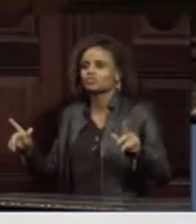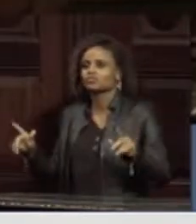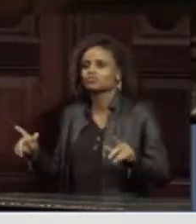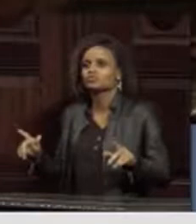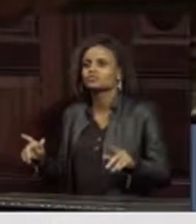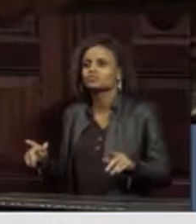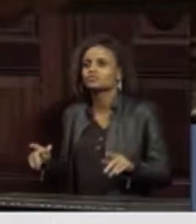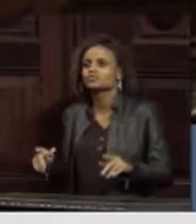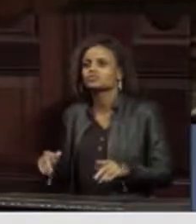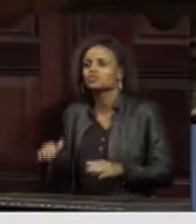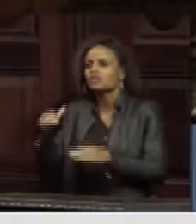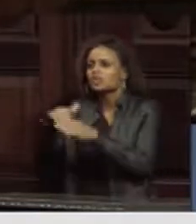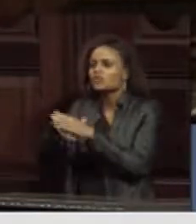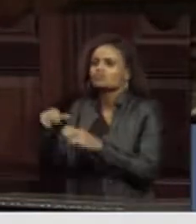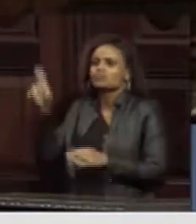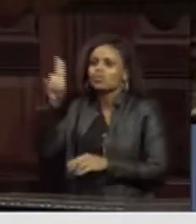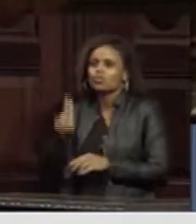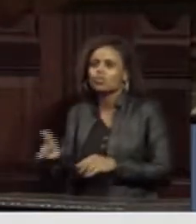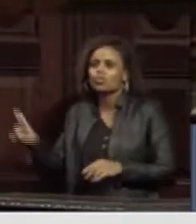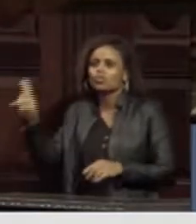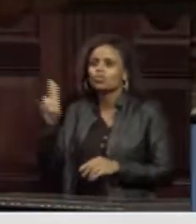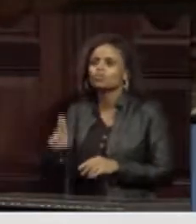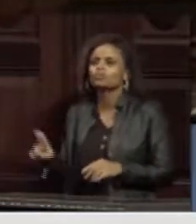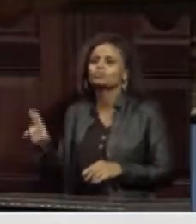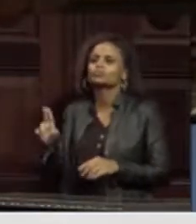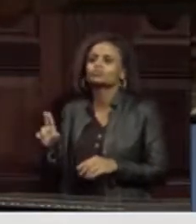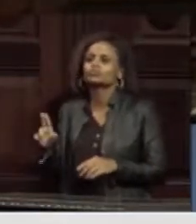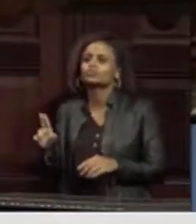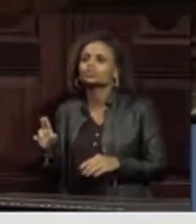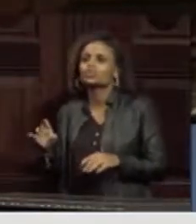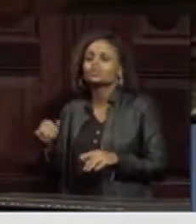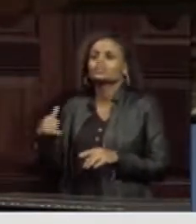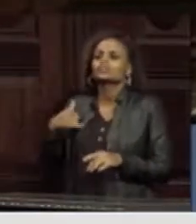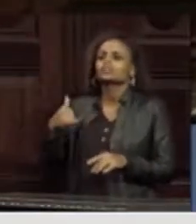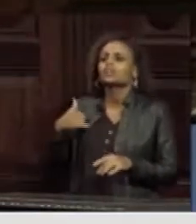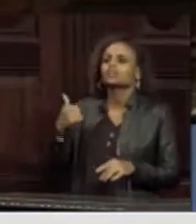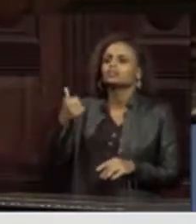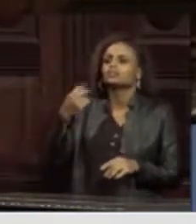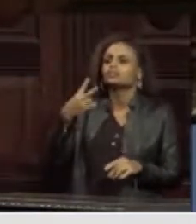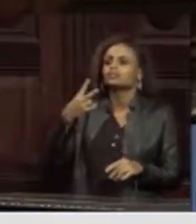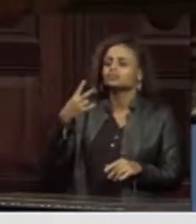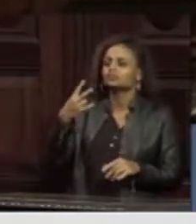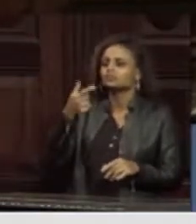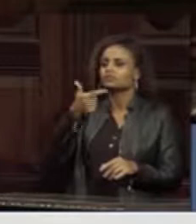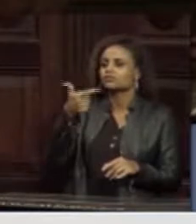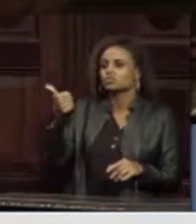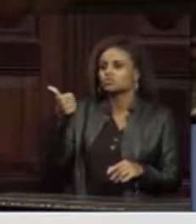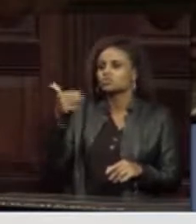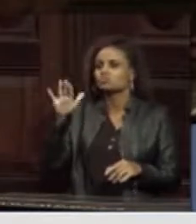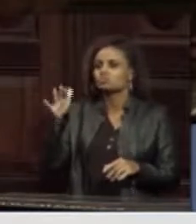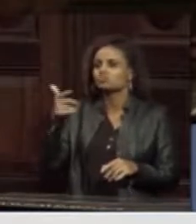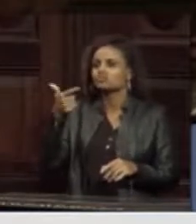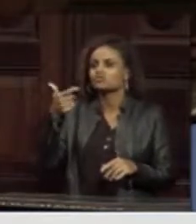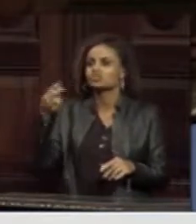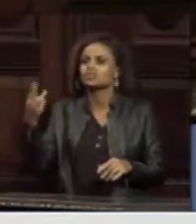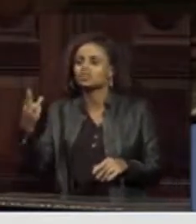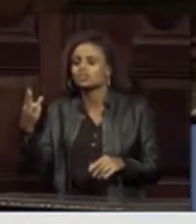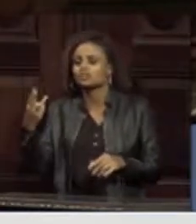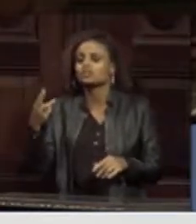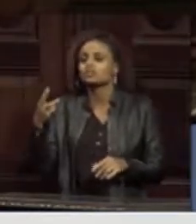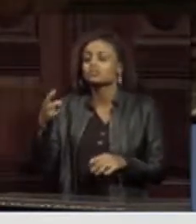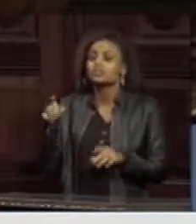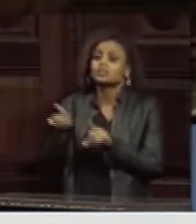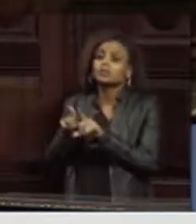dentro das suas universidades, na faixa dos 21 aos 23 anos, e outros até